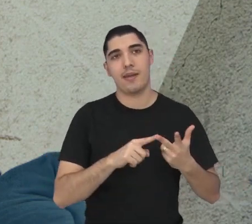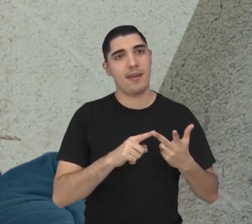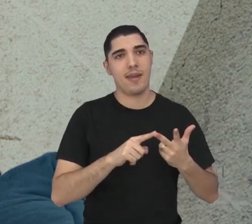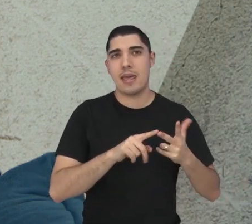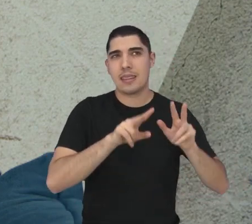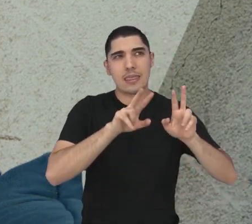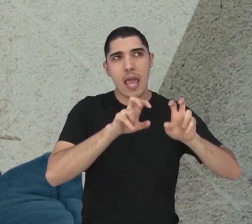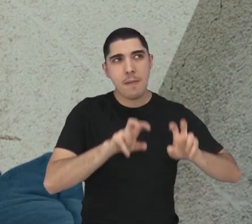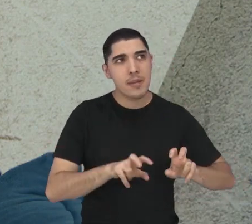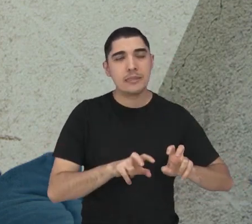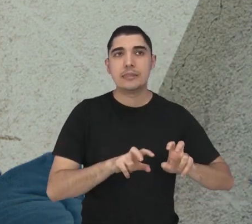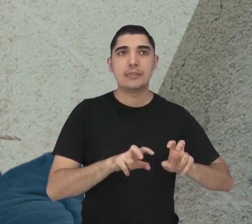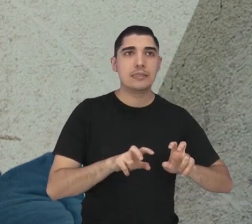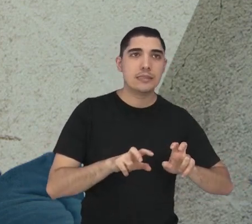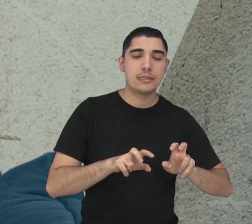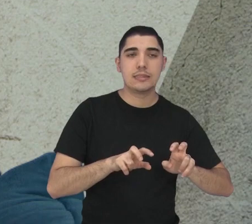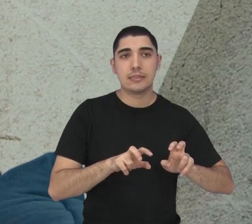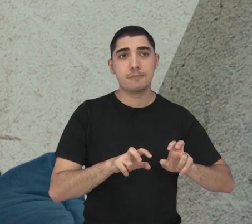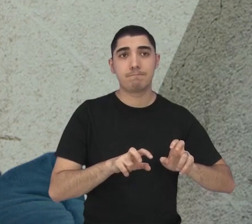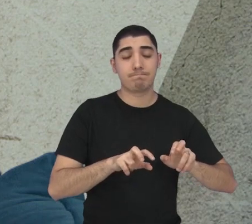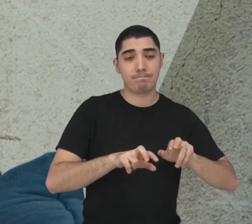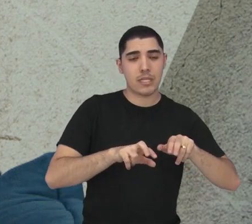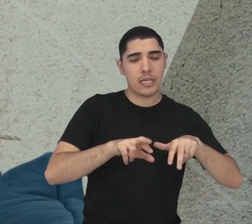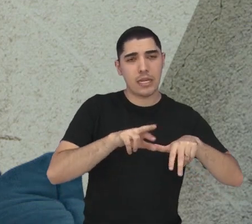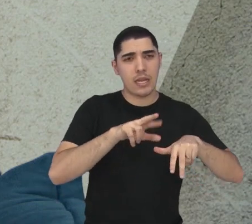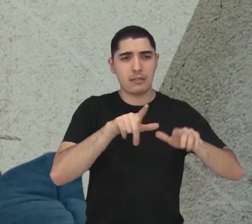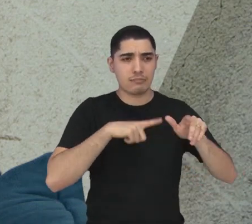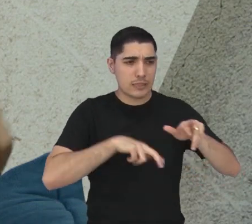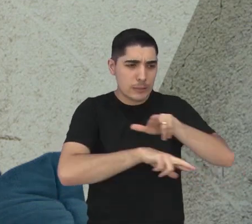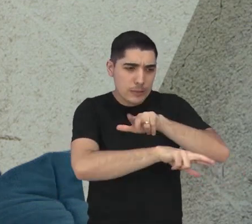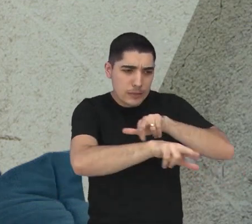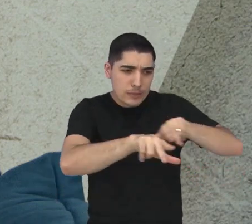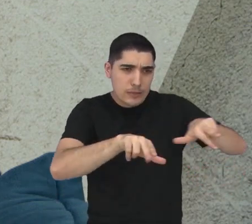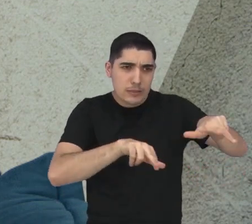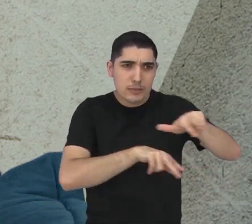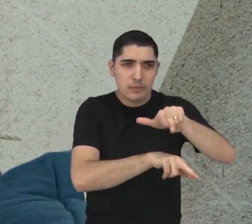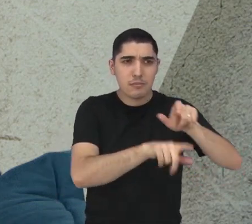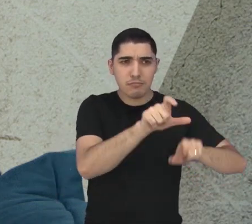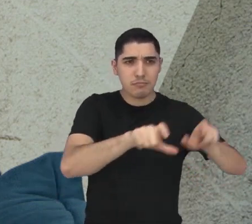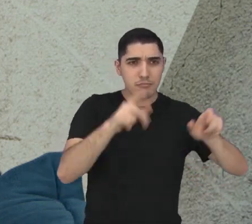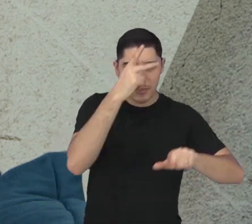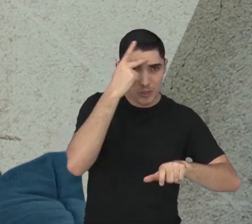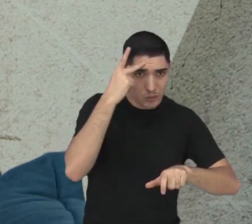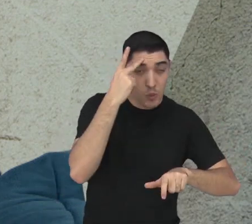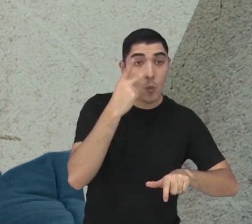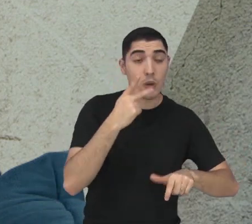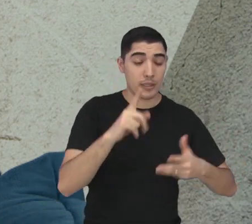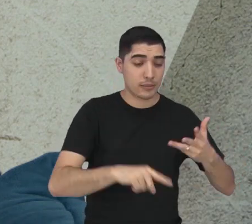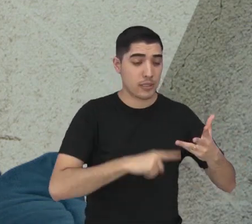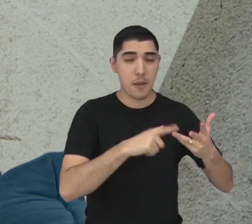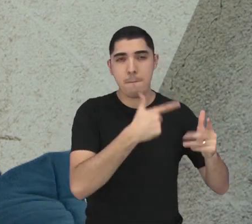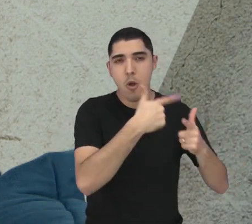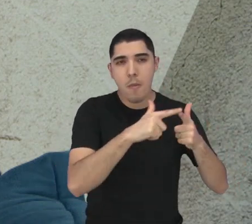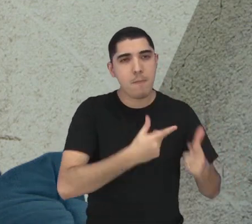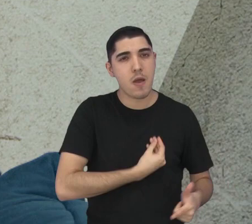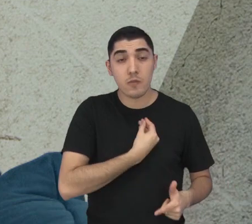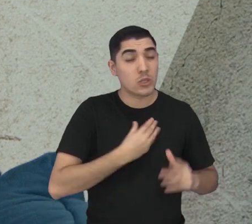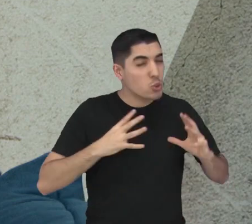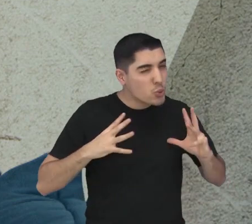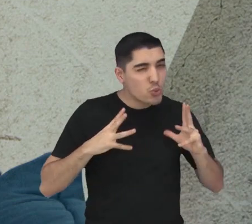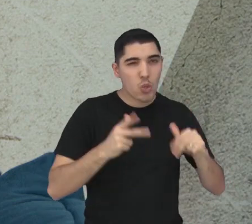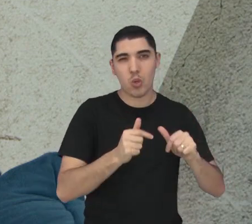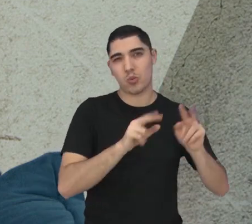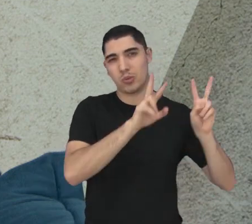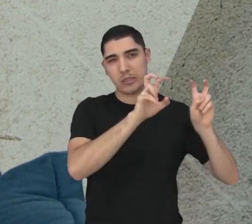humanos, assuntos sobre a diversidade humana, sobre as questões da vida. Então, a gente estuda